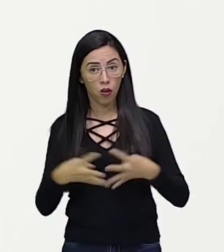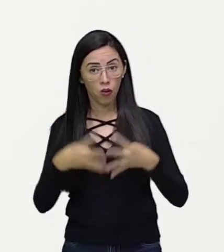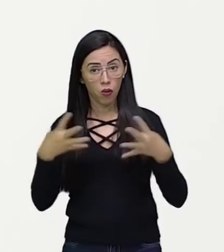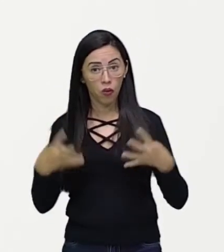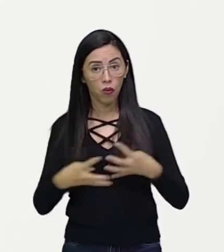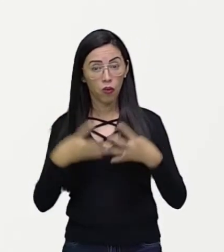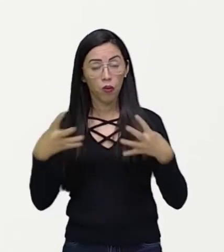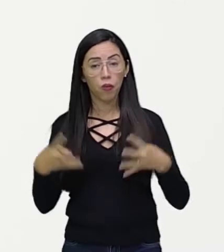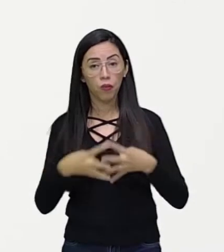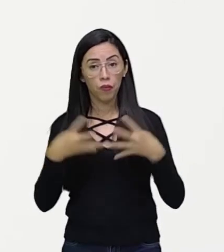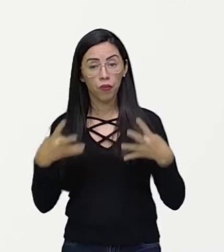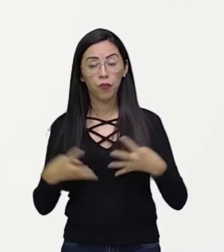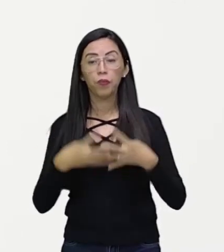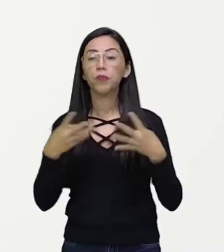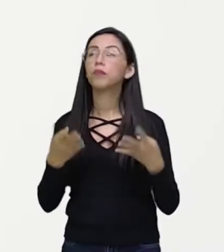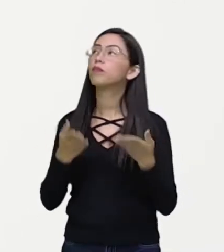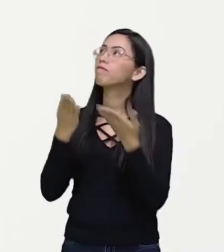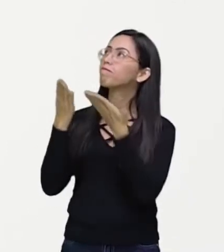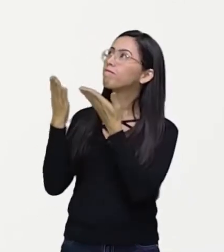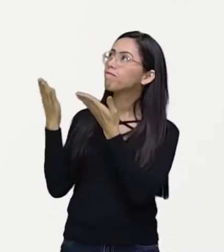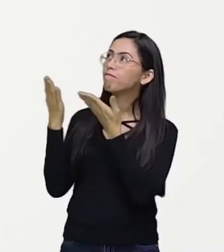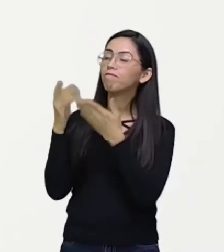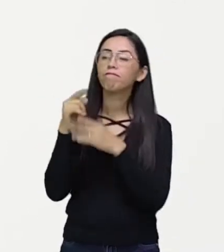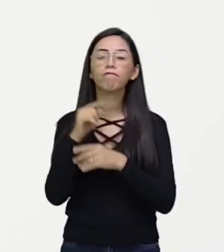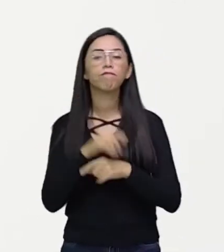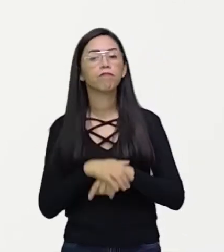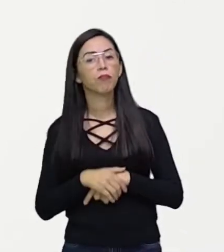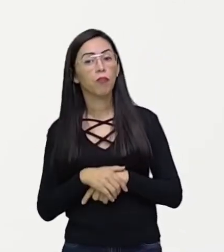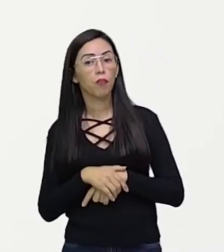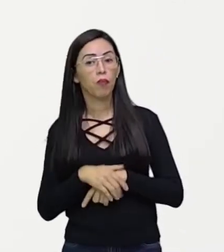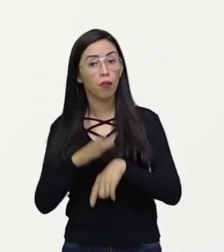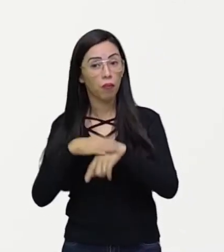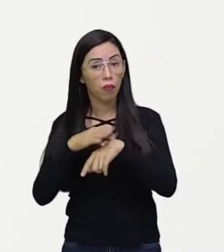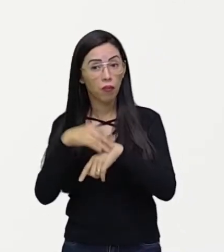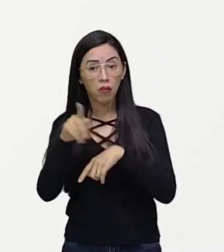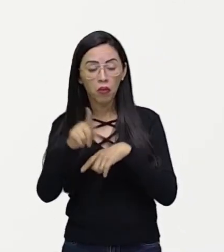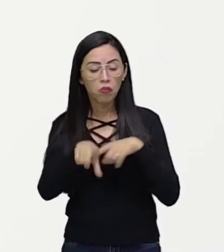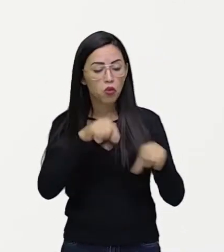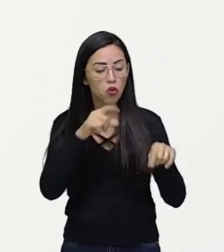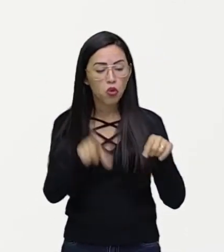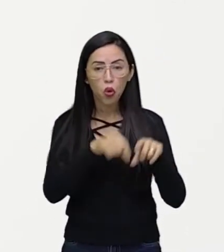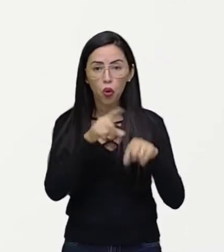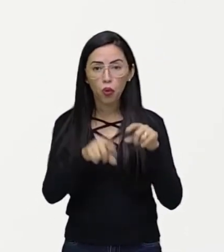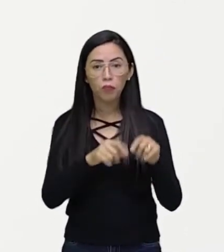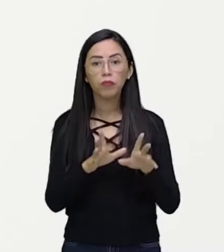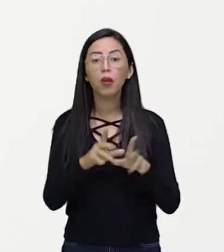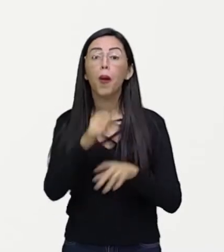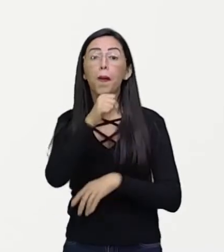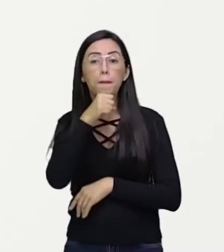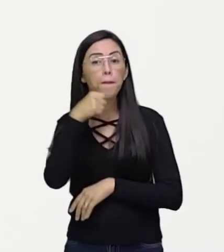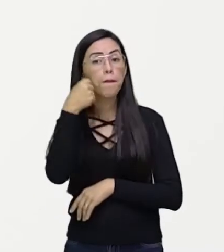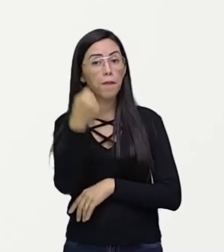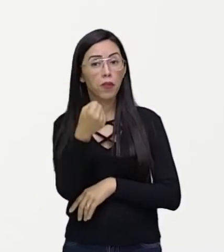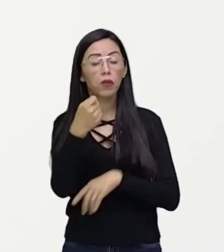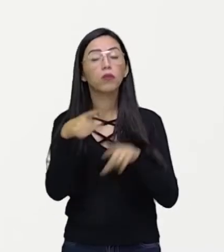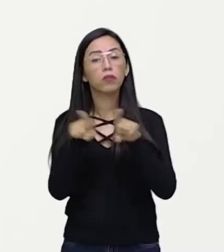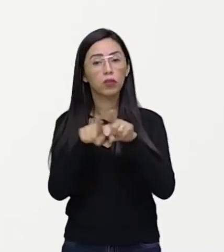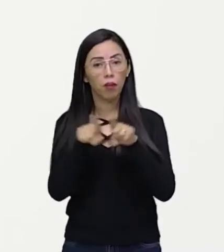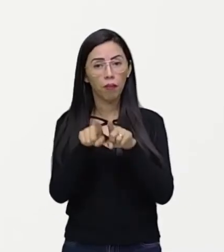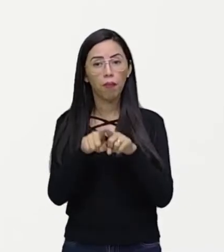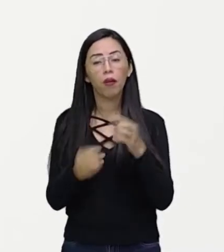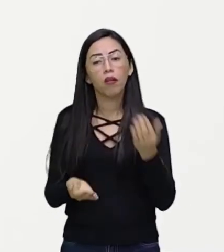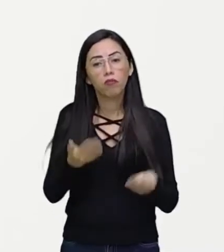legumes, que geralmente se escolhe para colocar numa sacola e medir. E o pão também é medido por grama. O